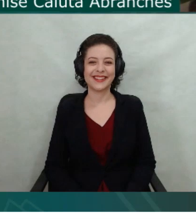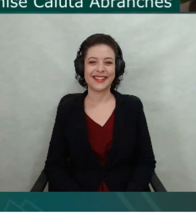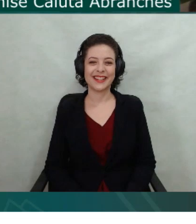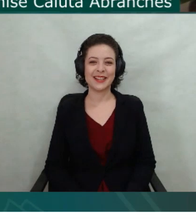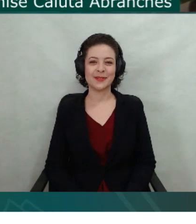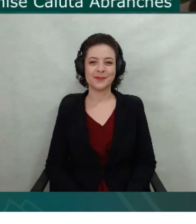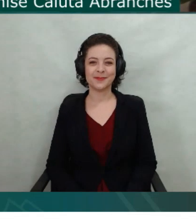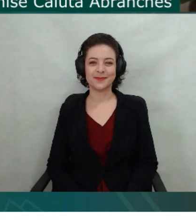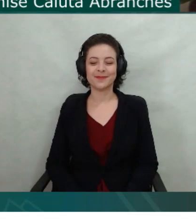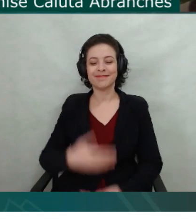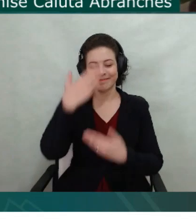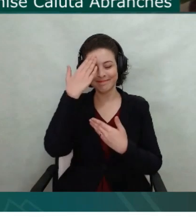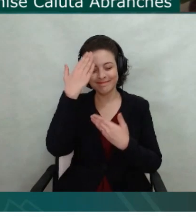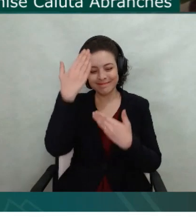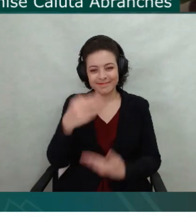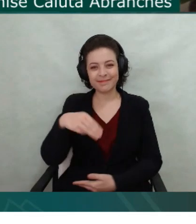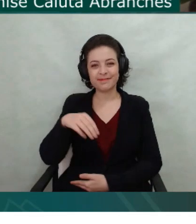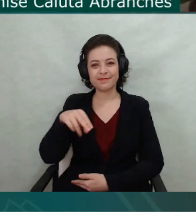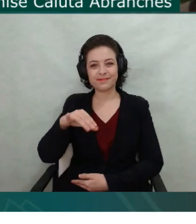Muito obrigada, Mônica.